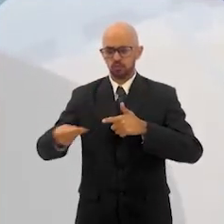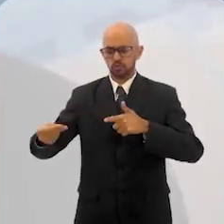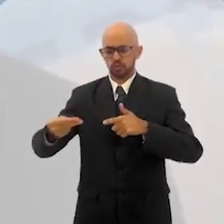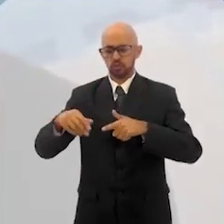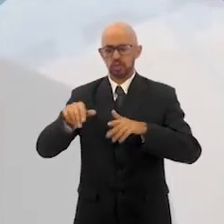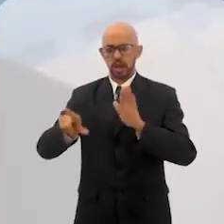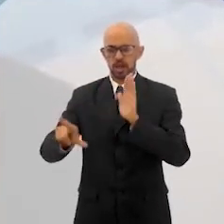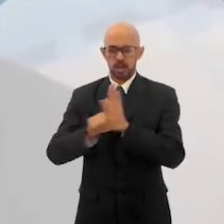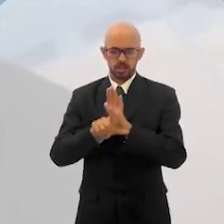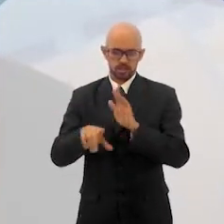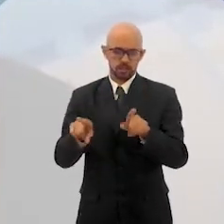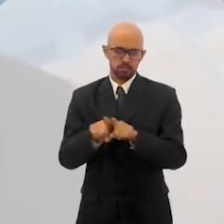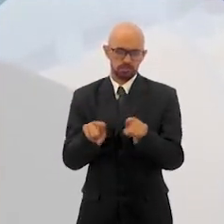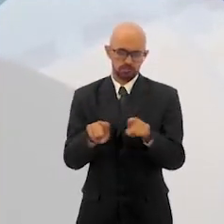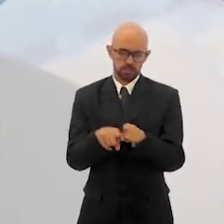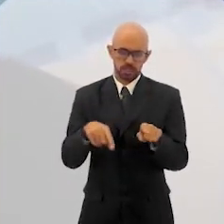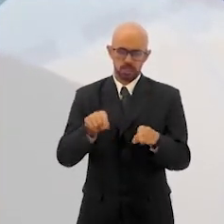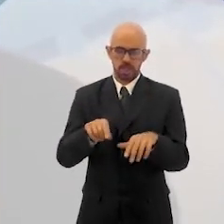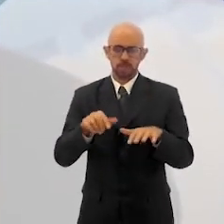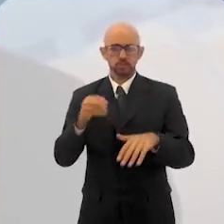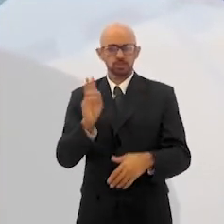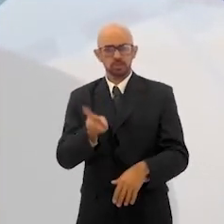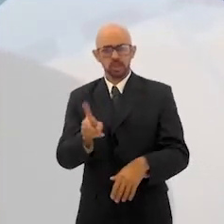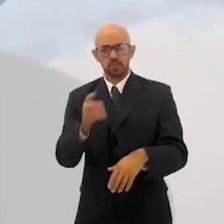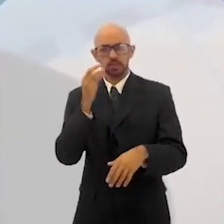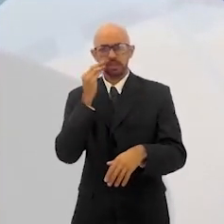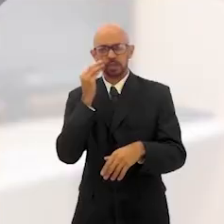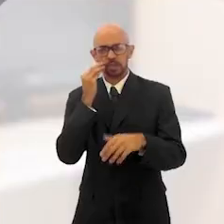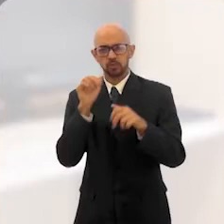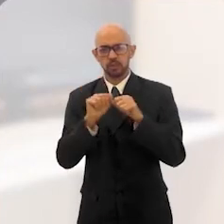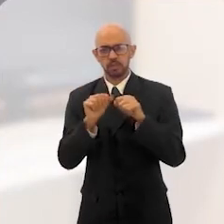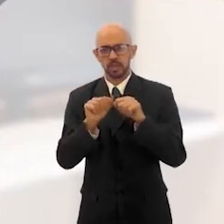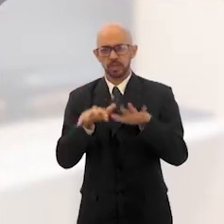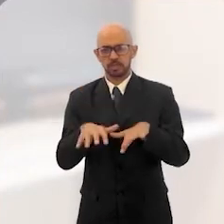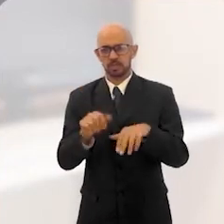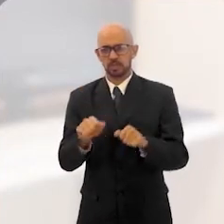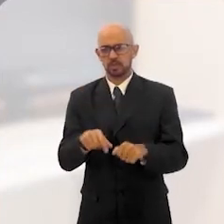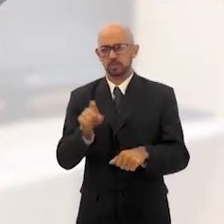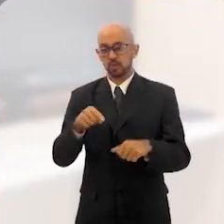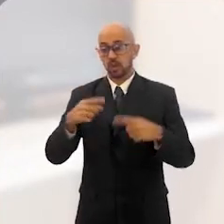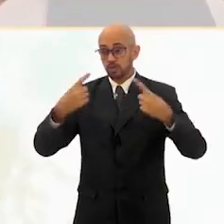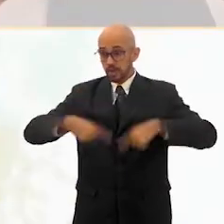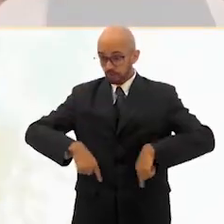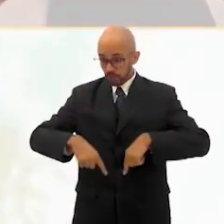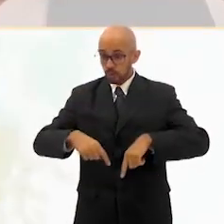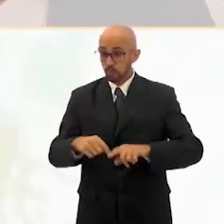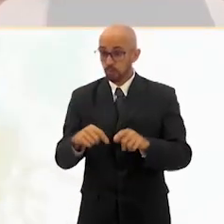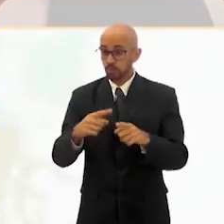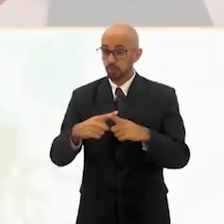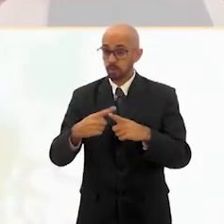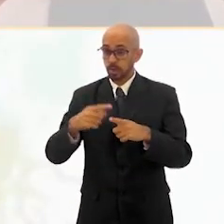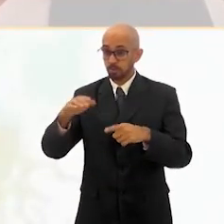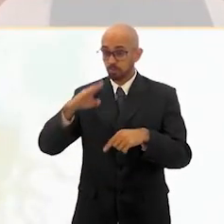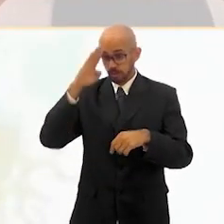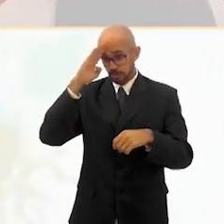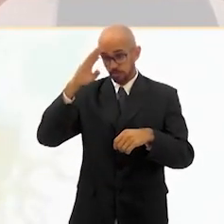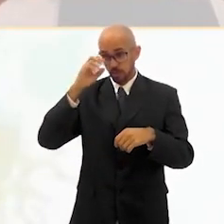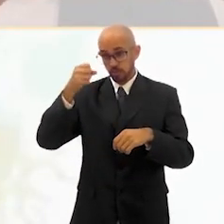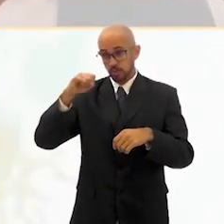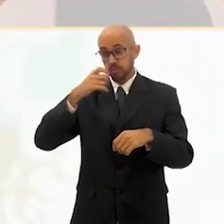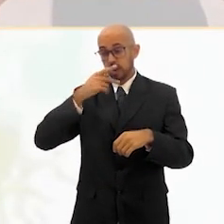legalidade. Essa, eu sempre tento fazer isso, né? E isso é um grande desafio, né? Ainda mais quando você está Nossa. falando de